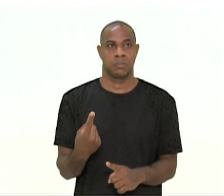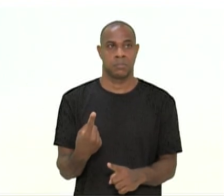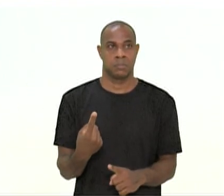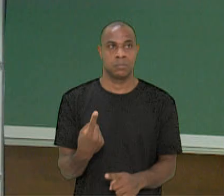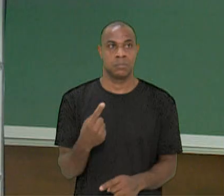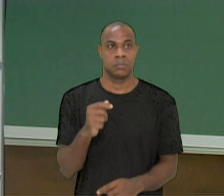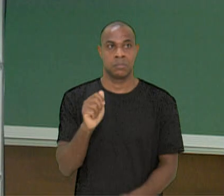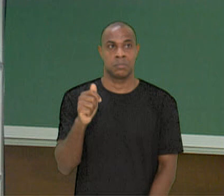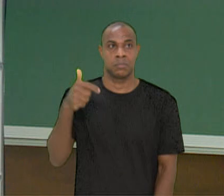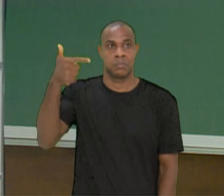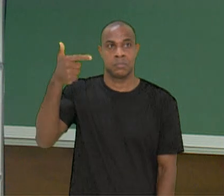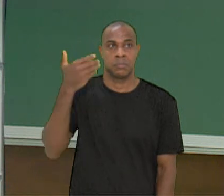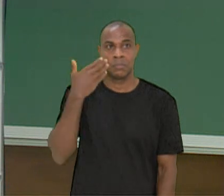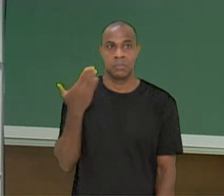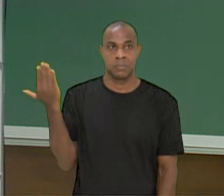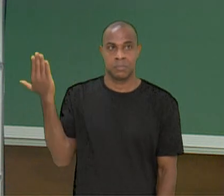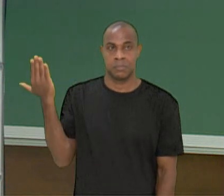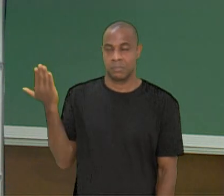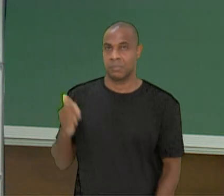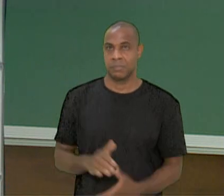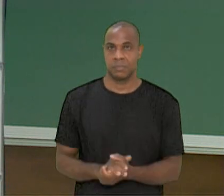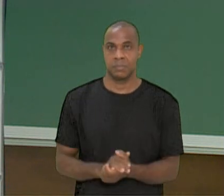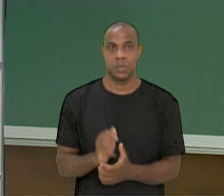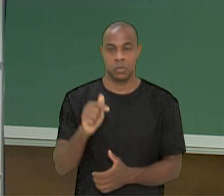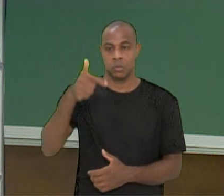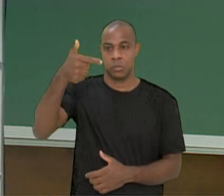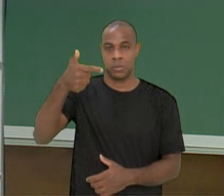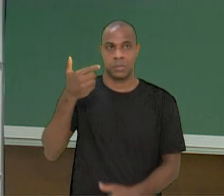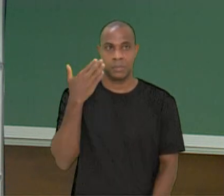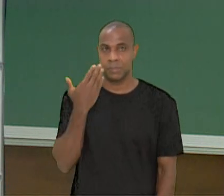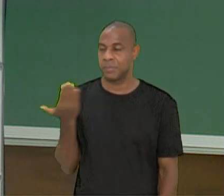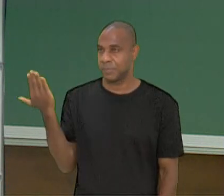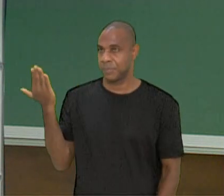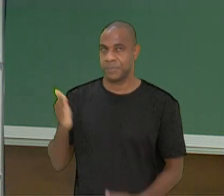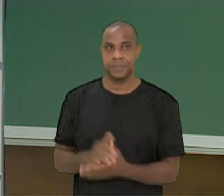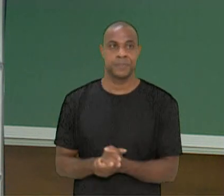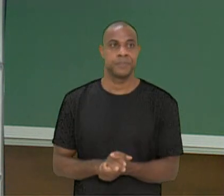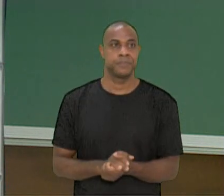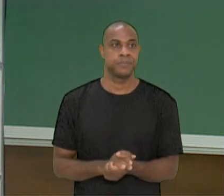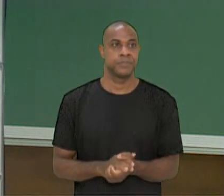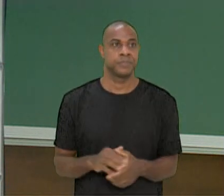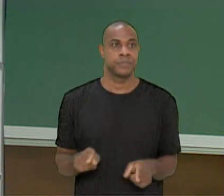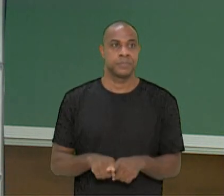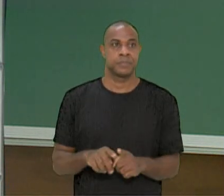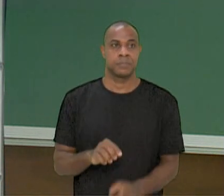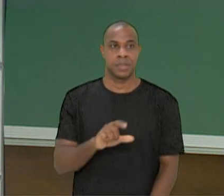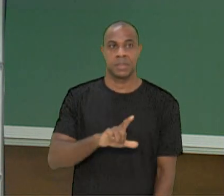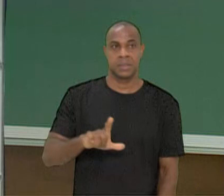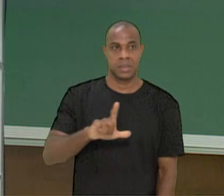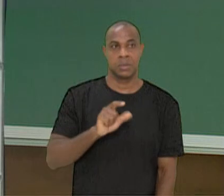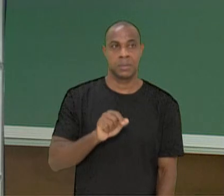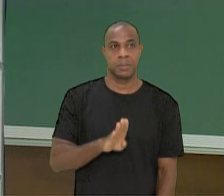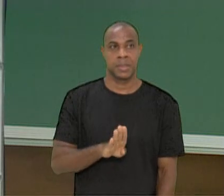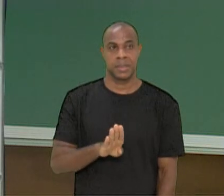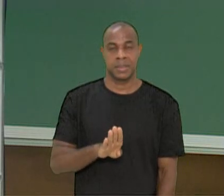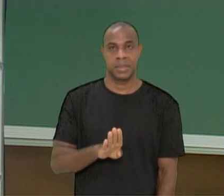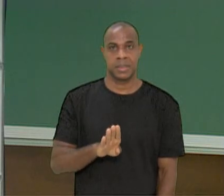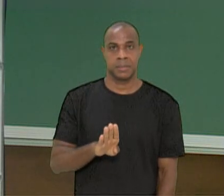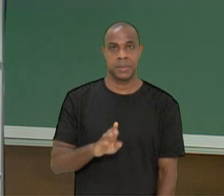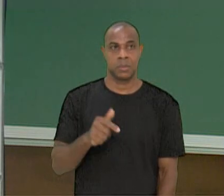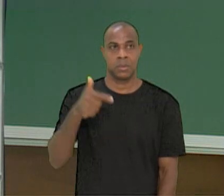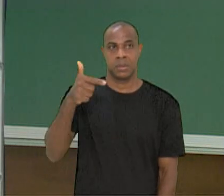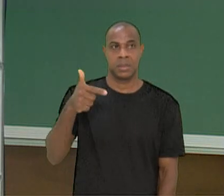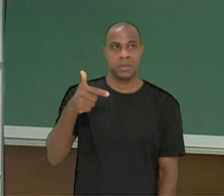tá? Coeficiente aqui vai ser menos 1/4. A parte literal, p ao quadrado vezes q ao